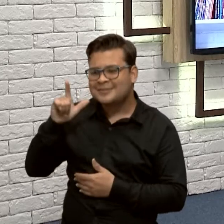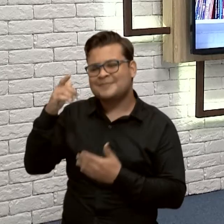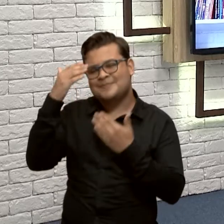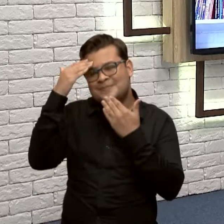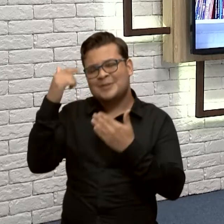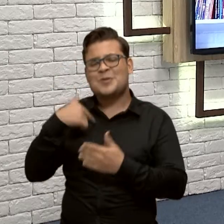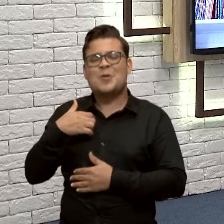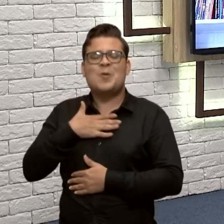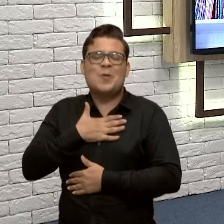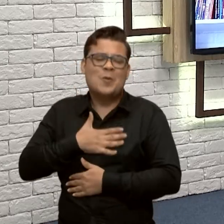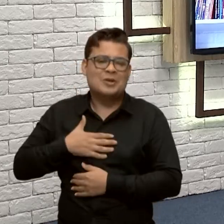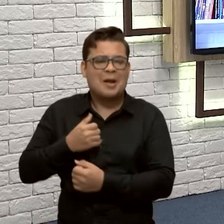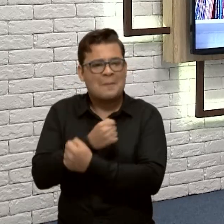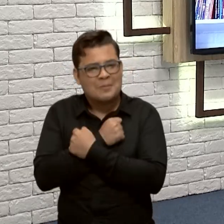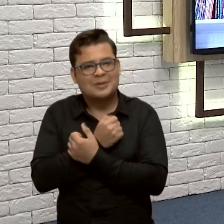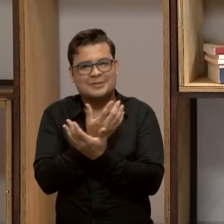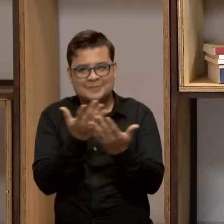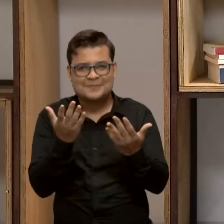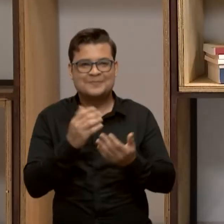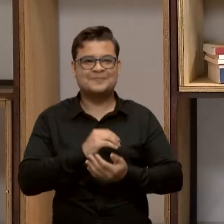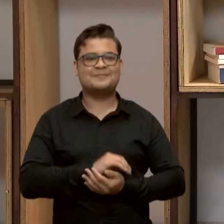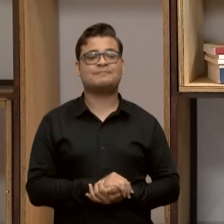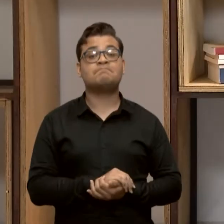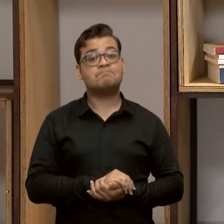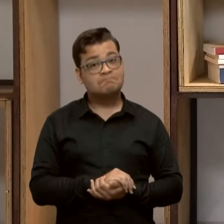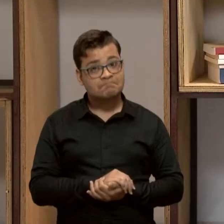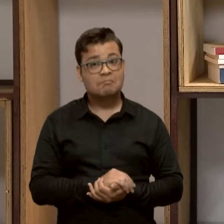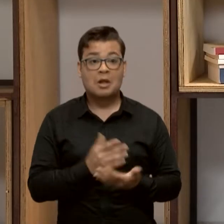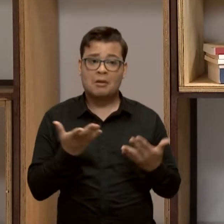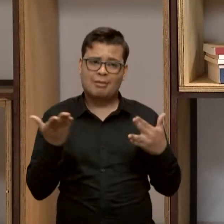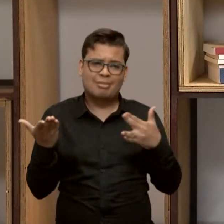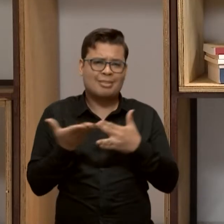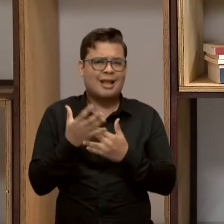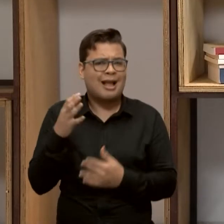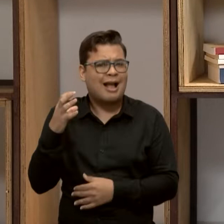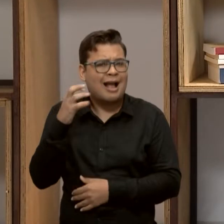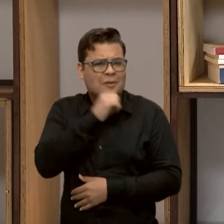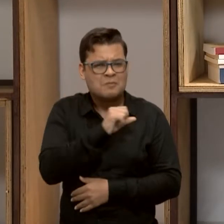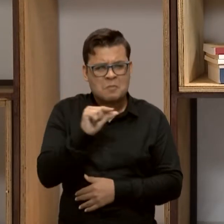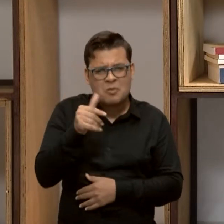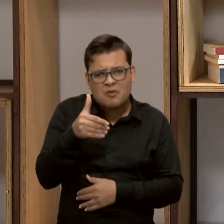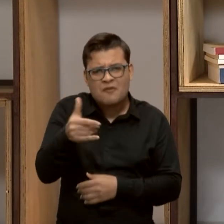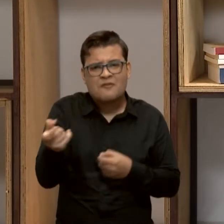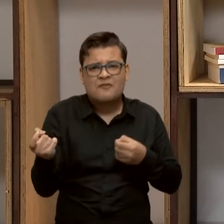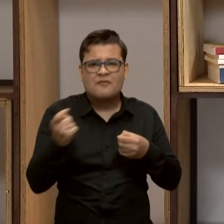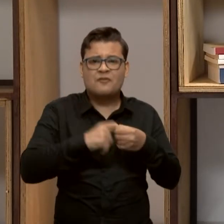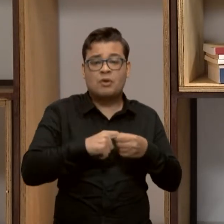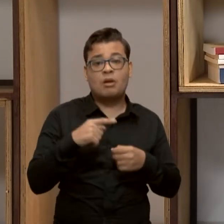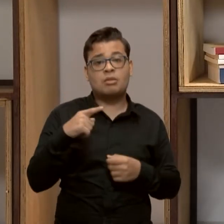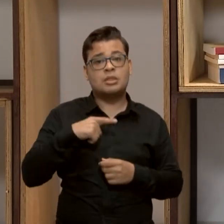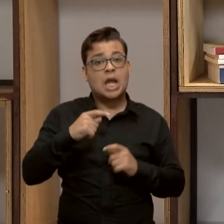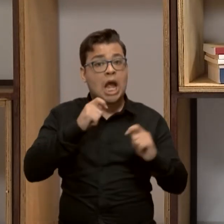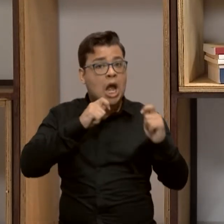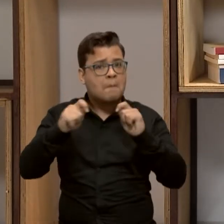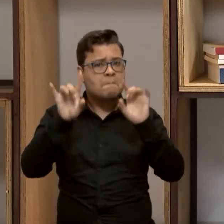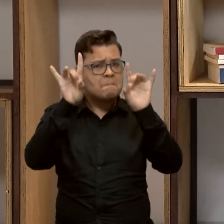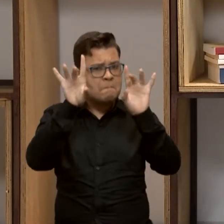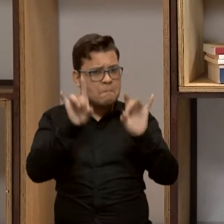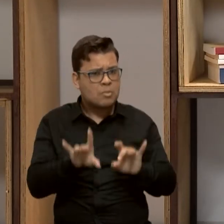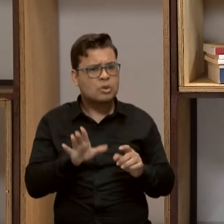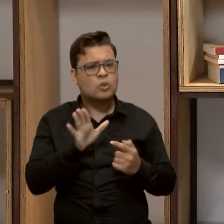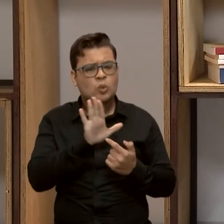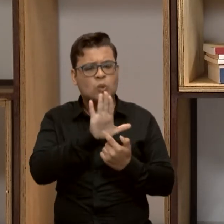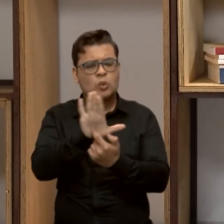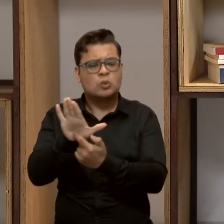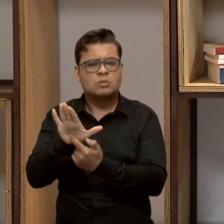abraço, Marcos. Até mais. Bom, intervalo bem rapidinho, daqui a pouco tem reportagens especiais te mostrando um